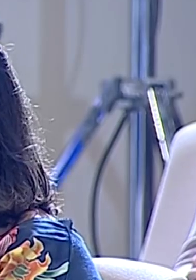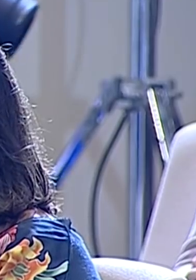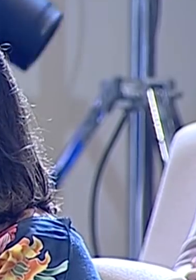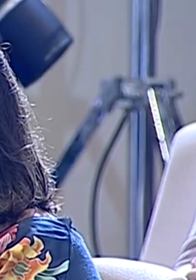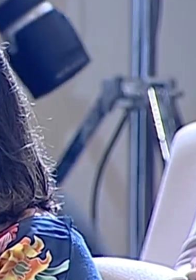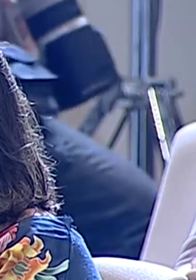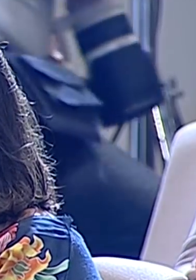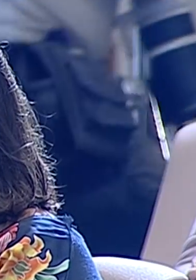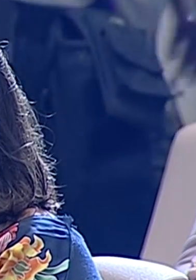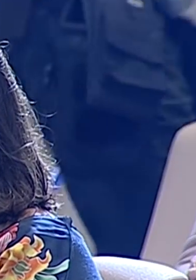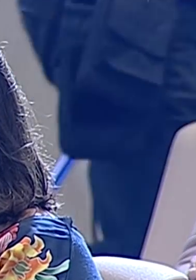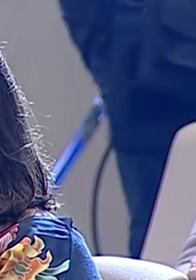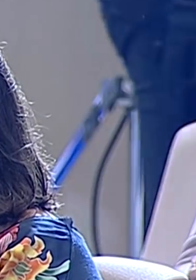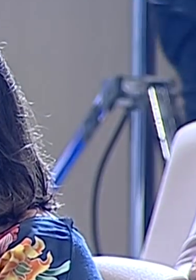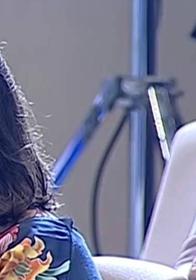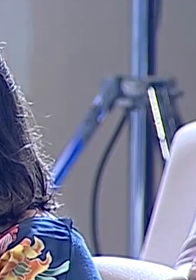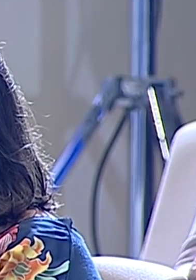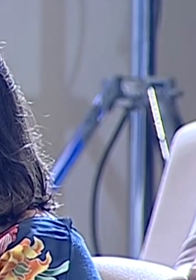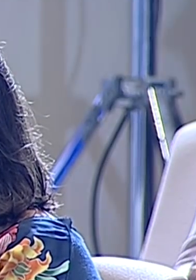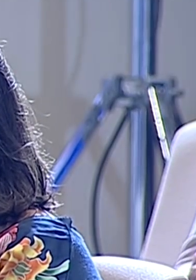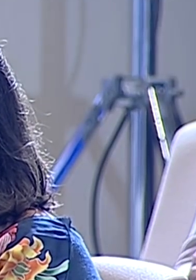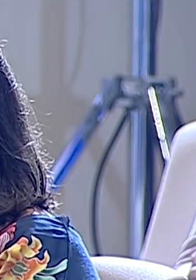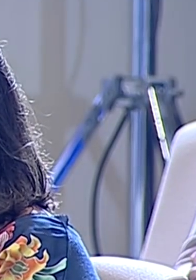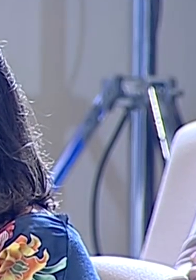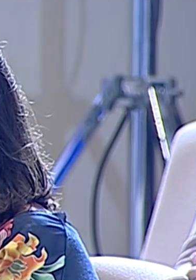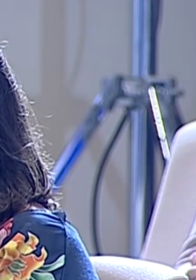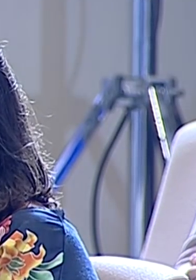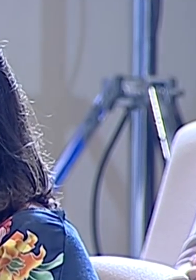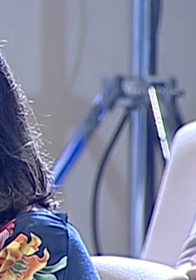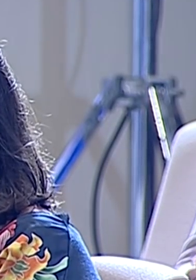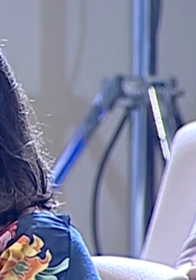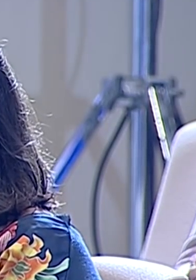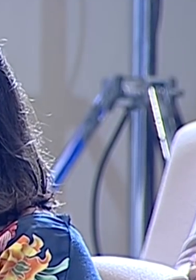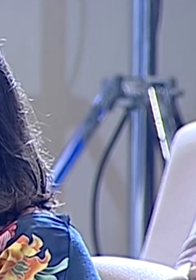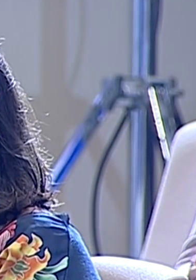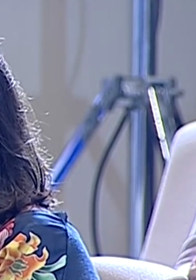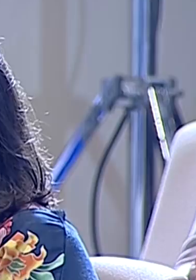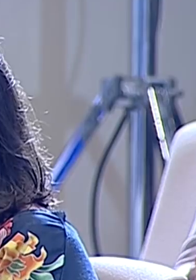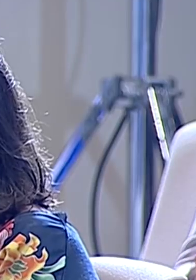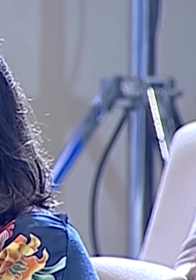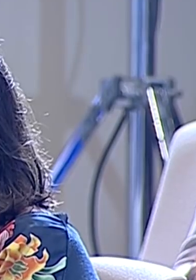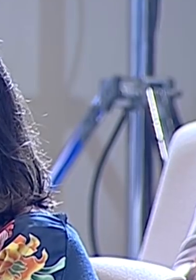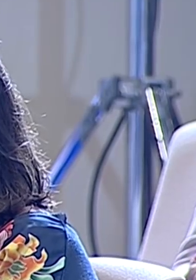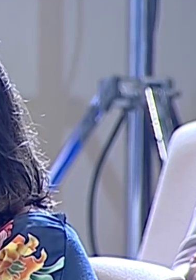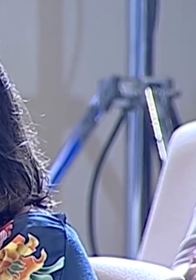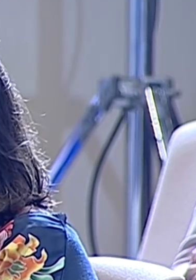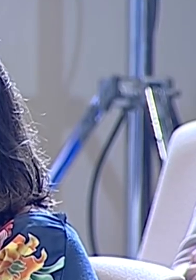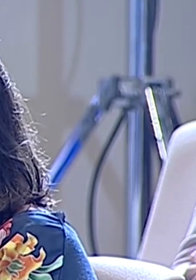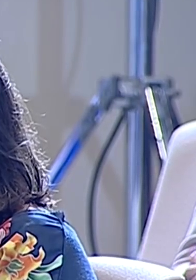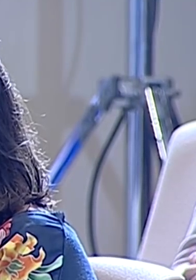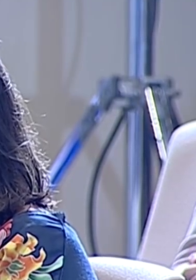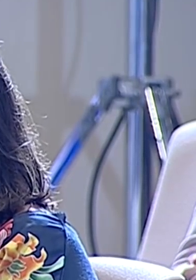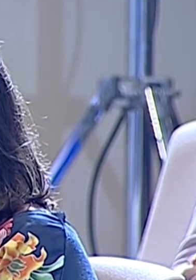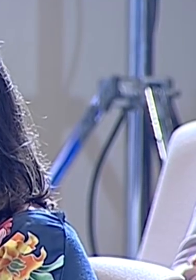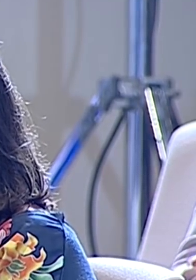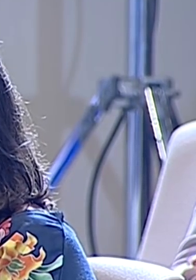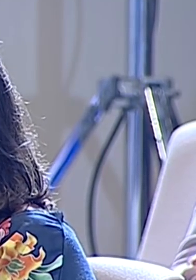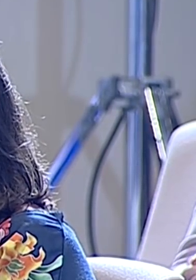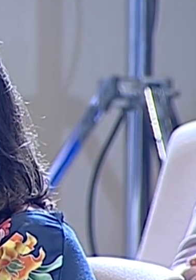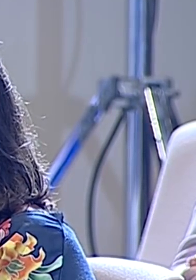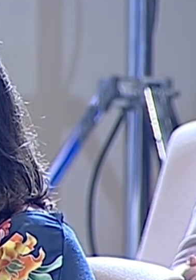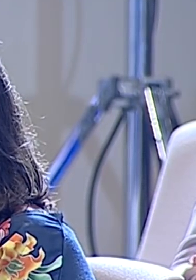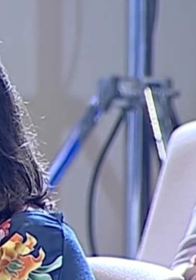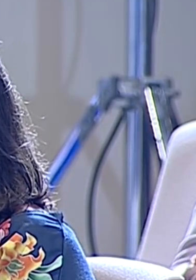foto. Queria que você falasse um pouquinho como é que se chegou, né, essa hipótese, e